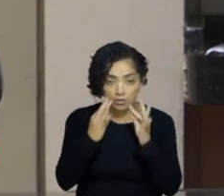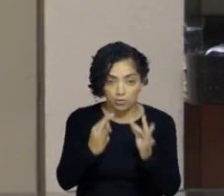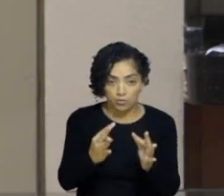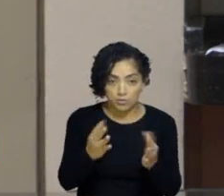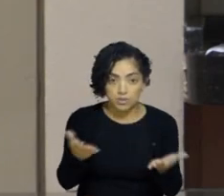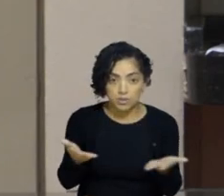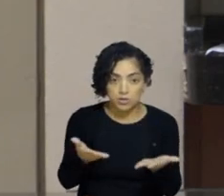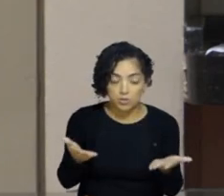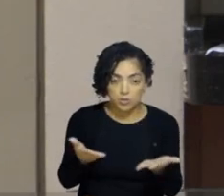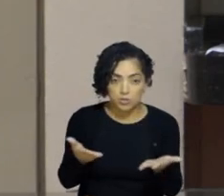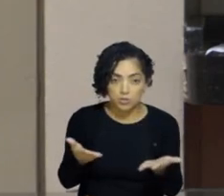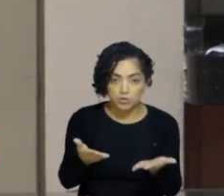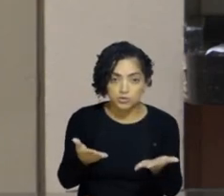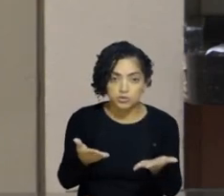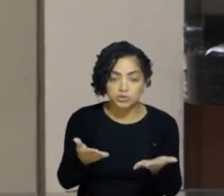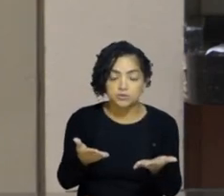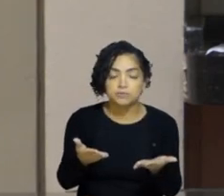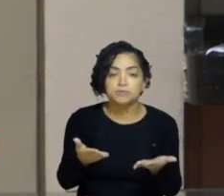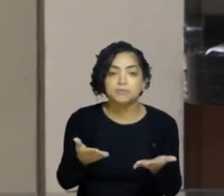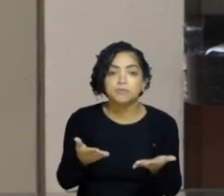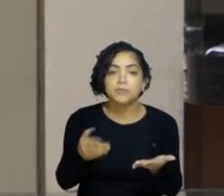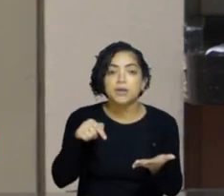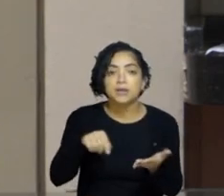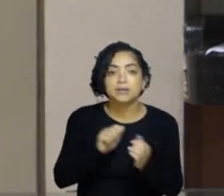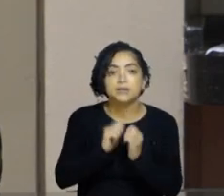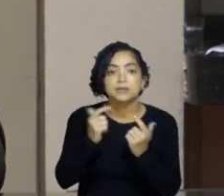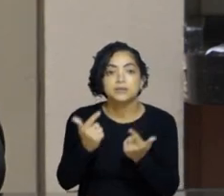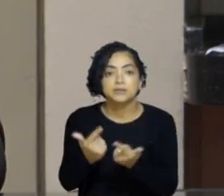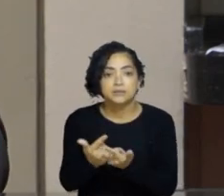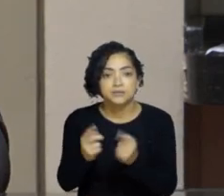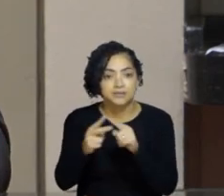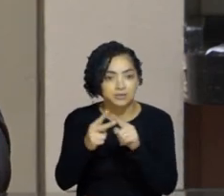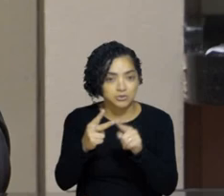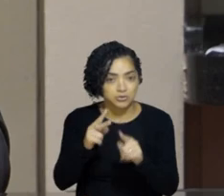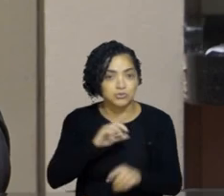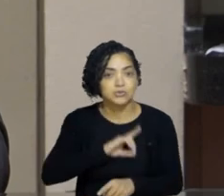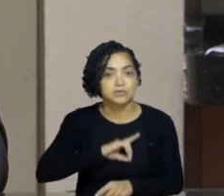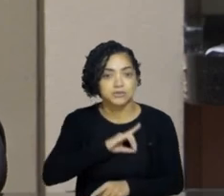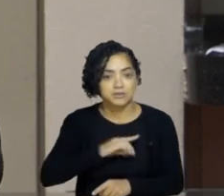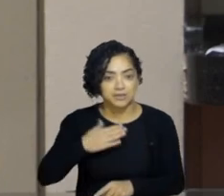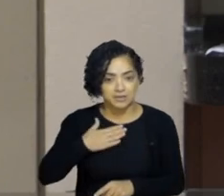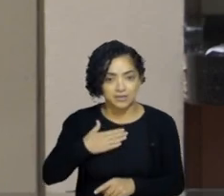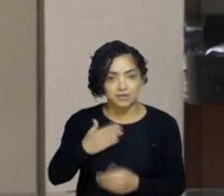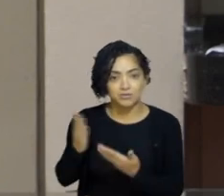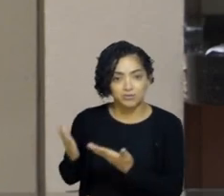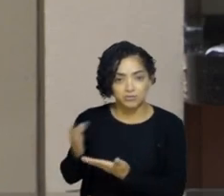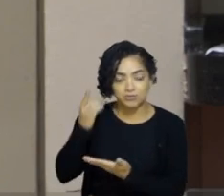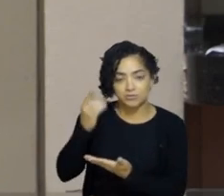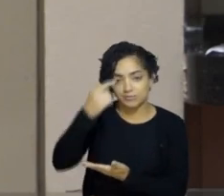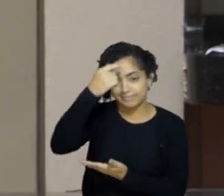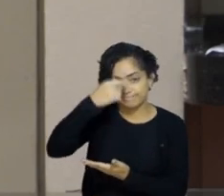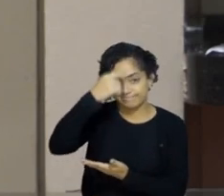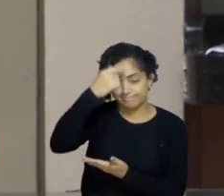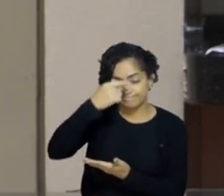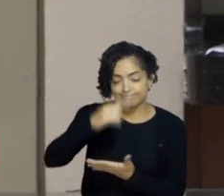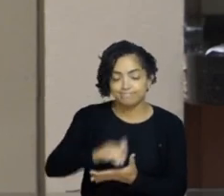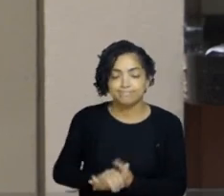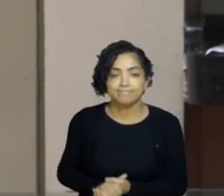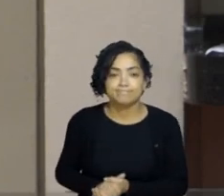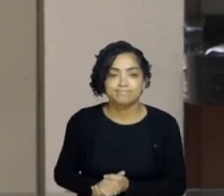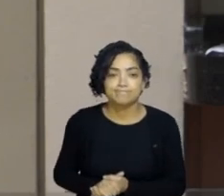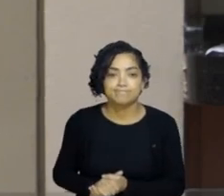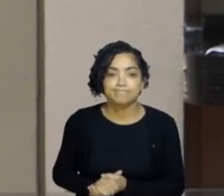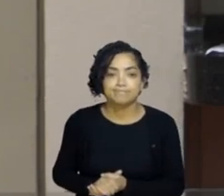aqui na mesa da Assembleia Legislativa, dois delegados de polícia, eu e o deputado Maurício Kudlark, também entregarmos